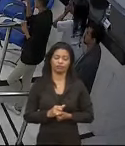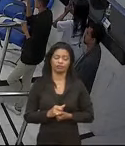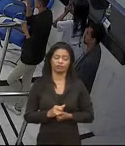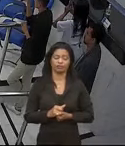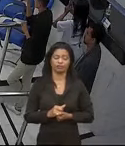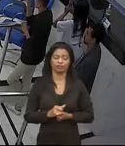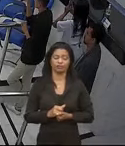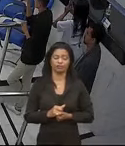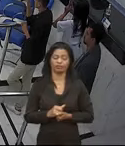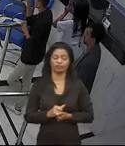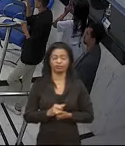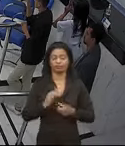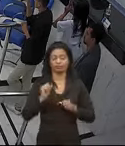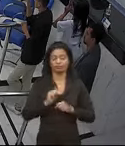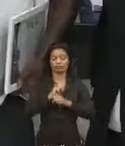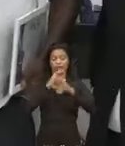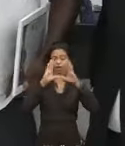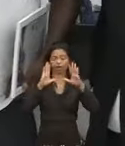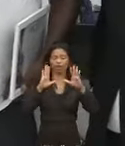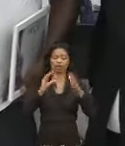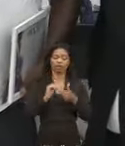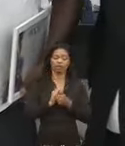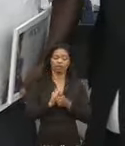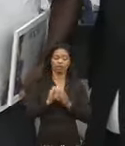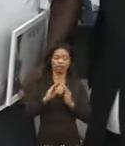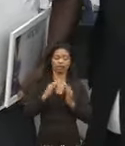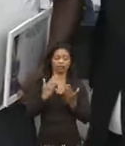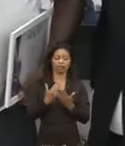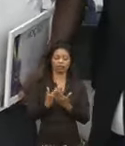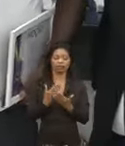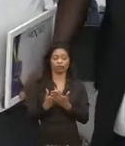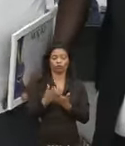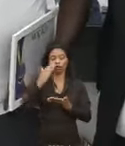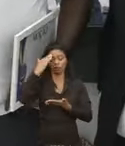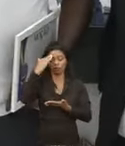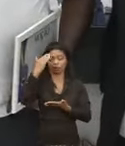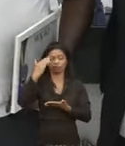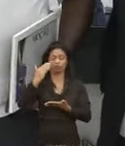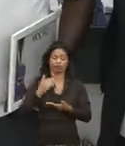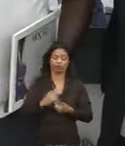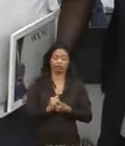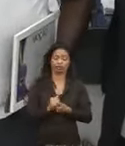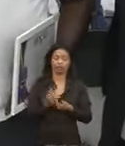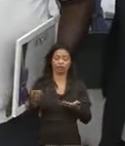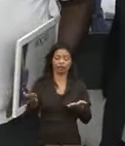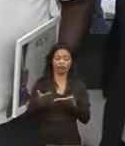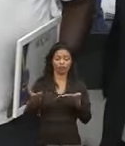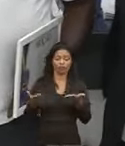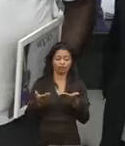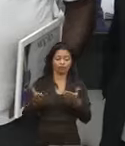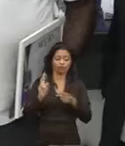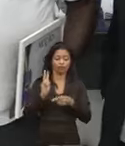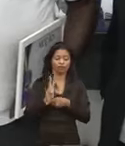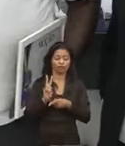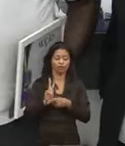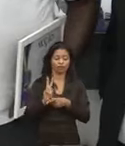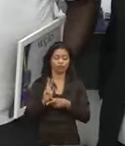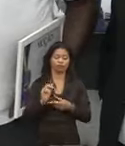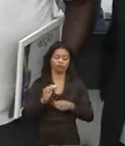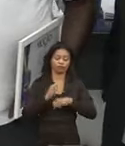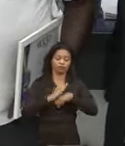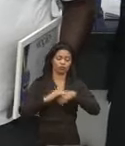Bom, é claro que a escola Alaô Coutinho agradece muito a vocês o acolhimento.